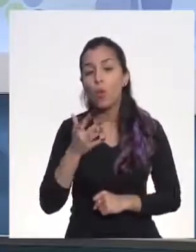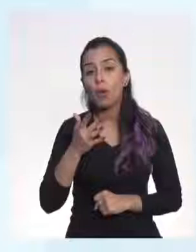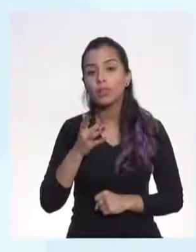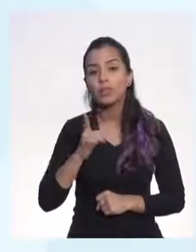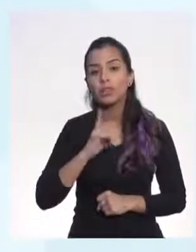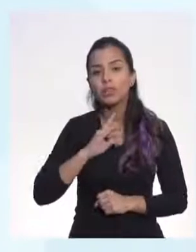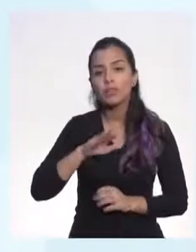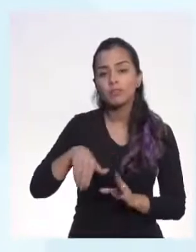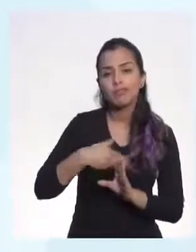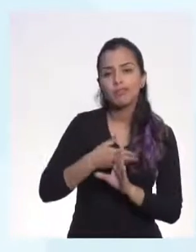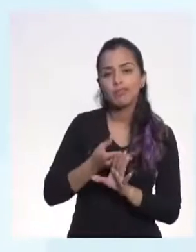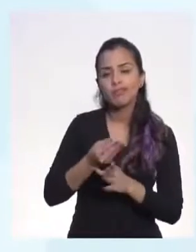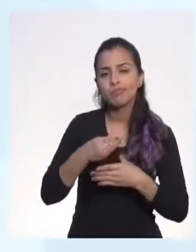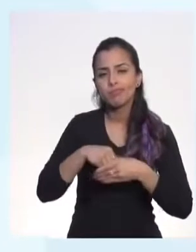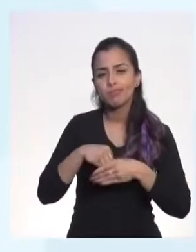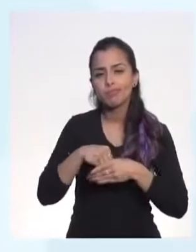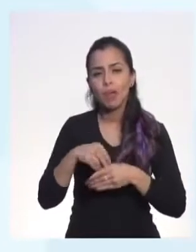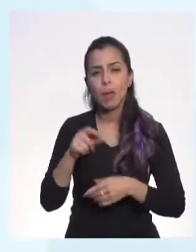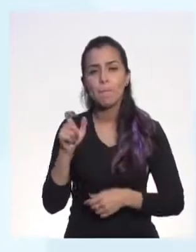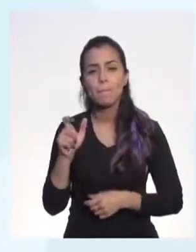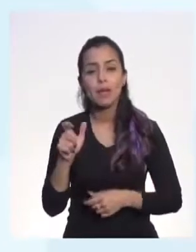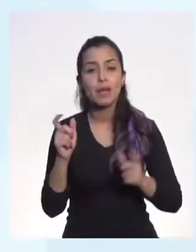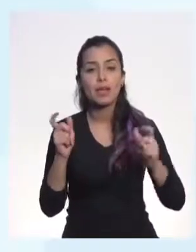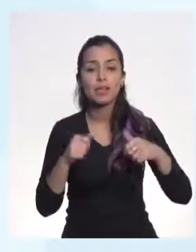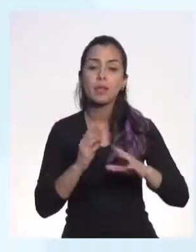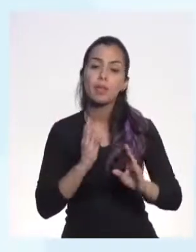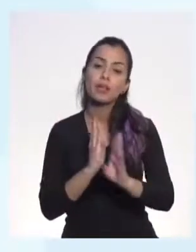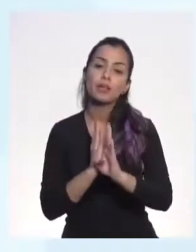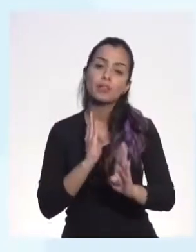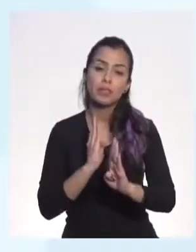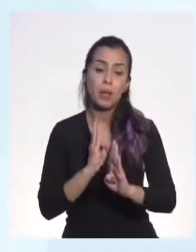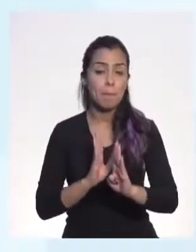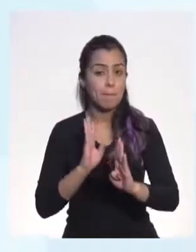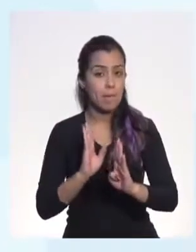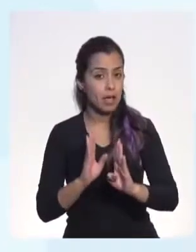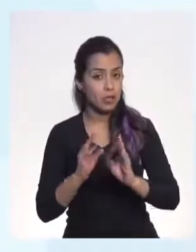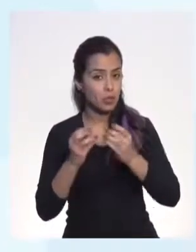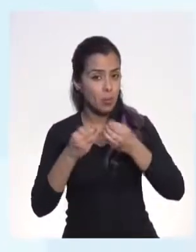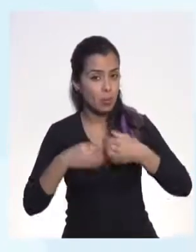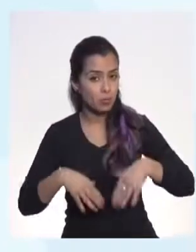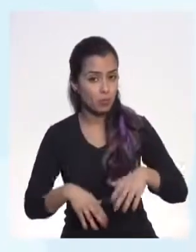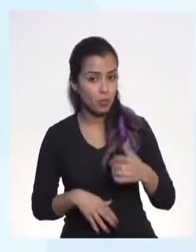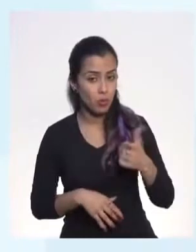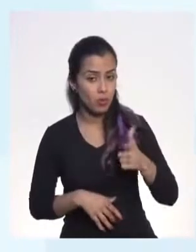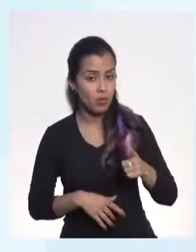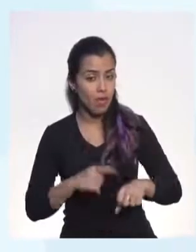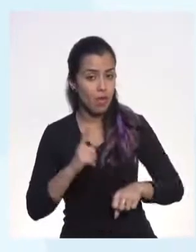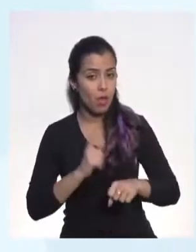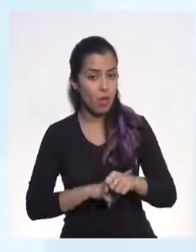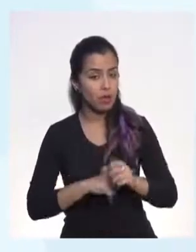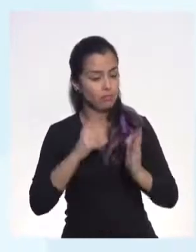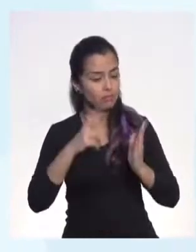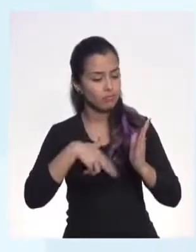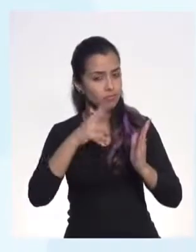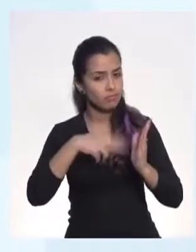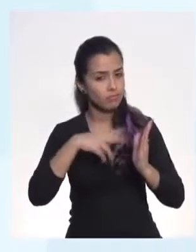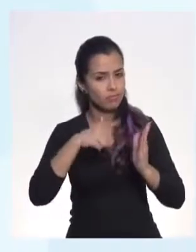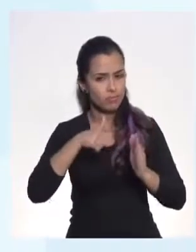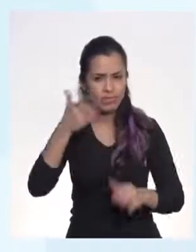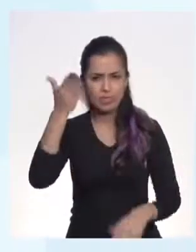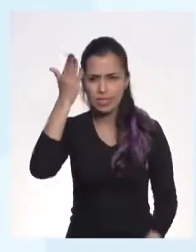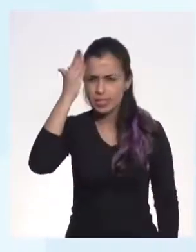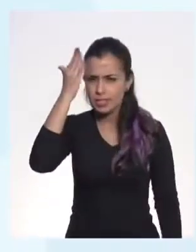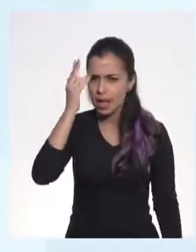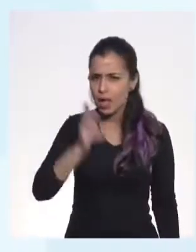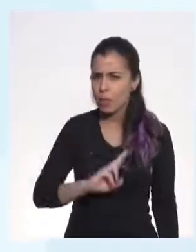se omitiu uma palavra que pode ser é mas que não prejudica a interpretação gente você sabe o nome